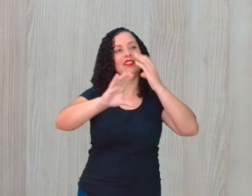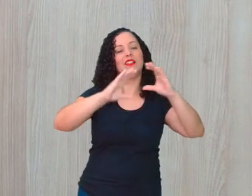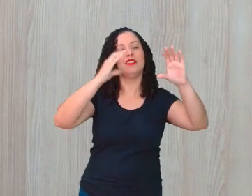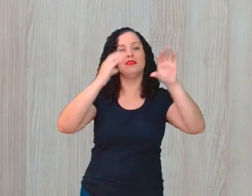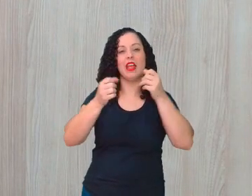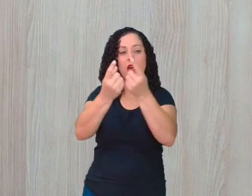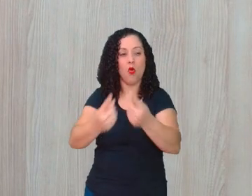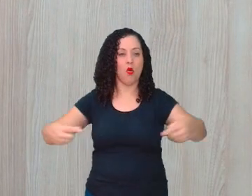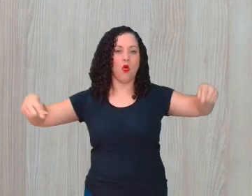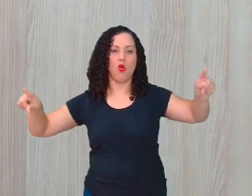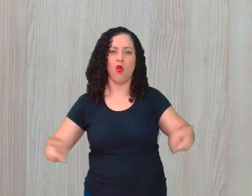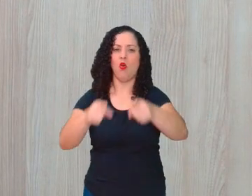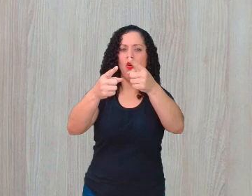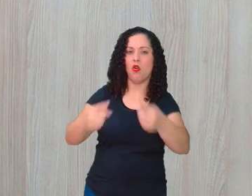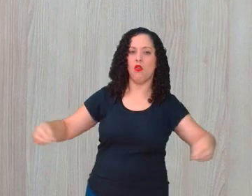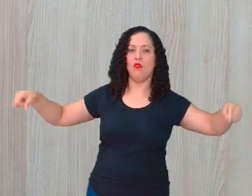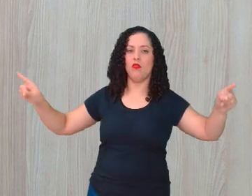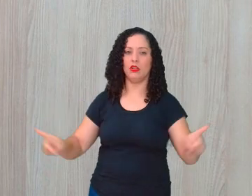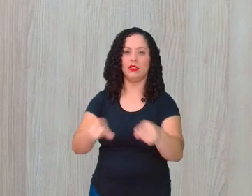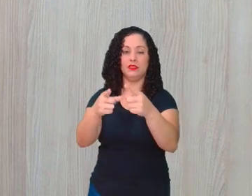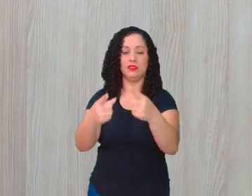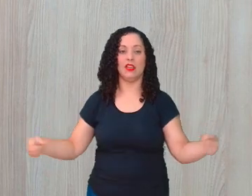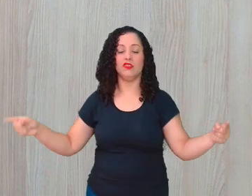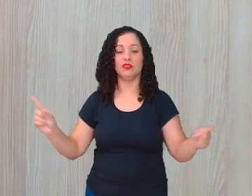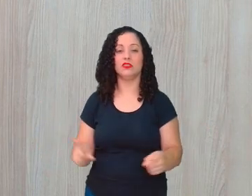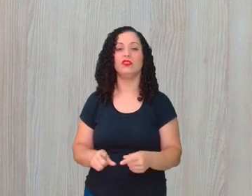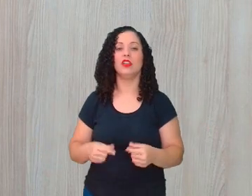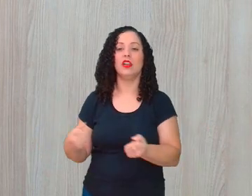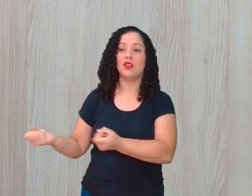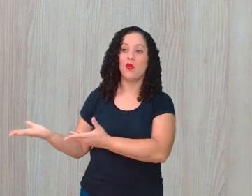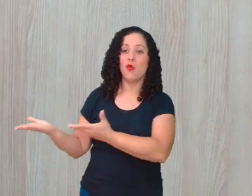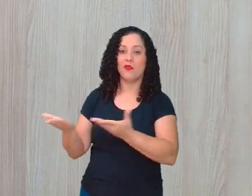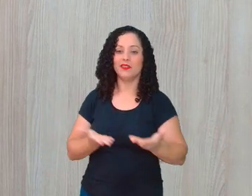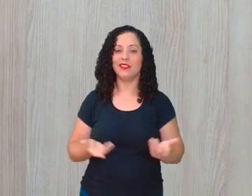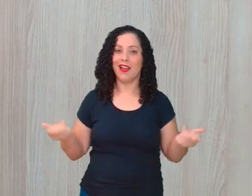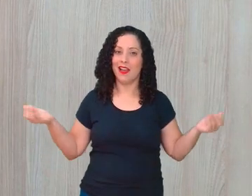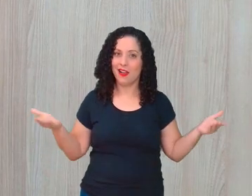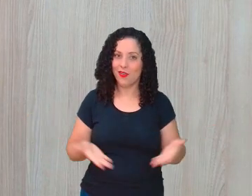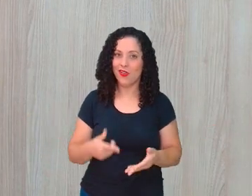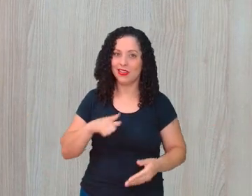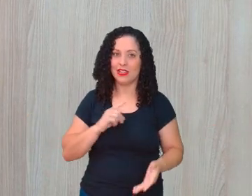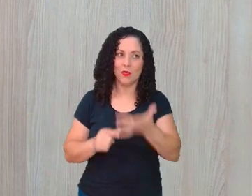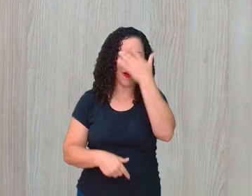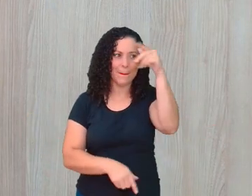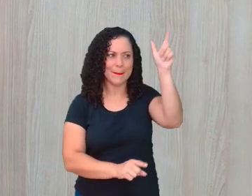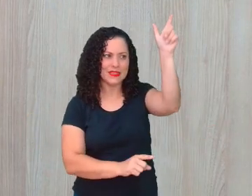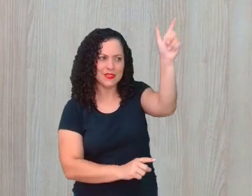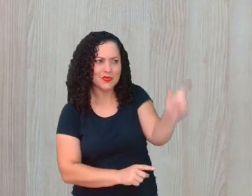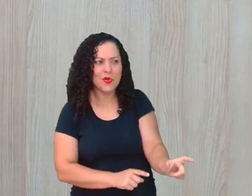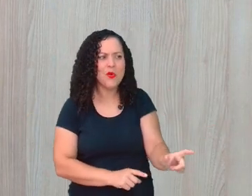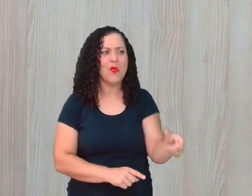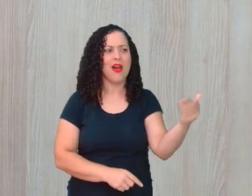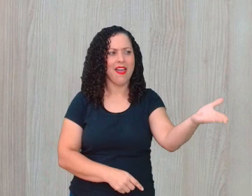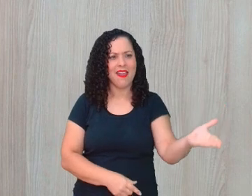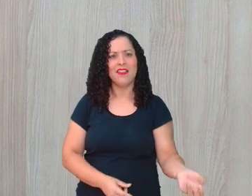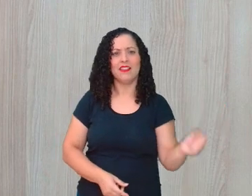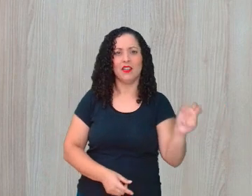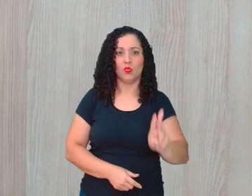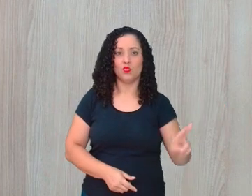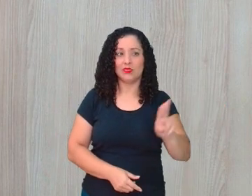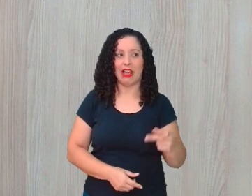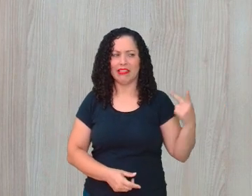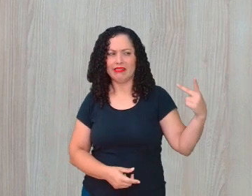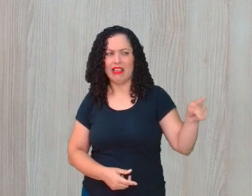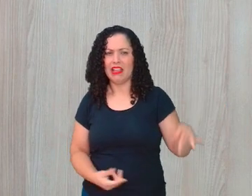que convidam, né, de maneira assim bem, nós estamos com tal convidado e o convidado vai com seu violãozinho. Eu digo, mas